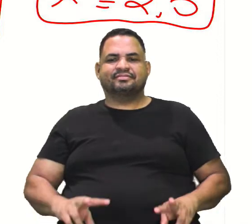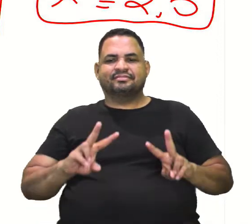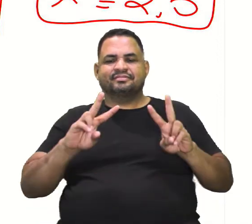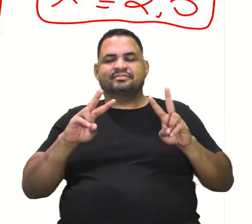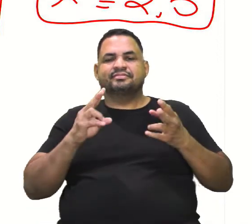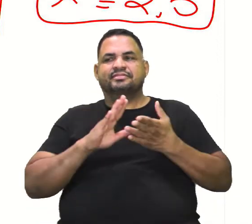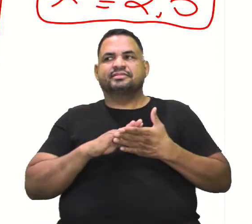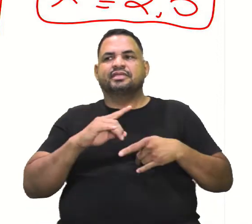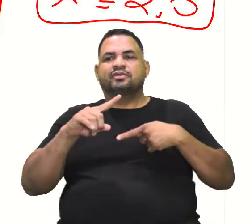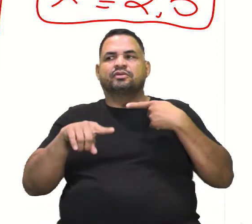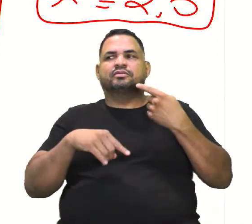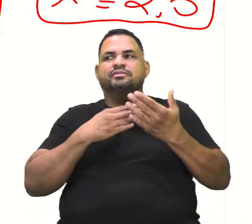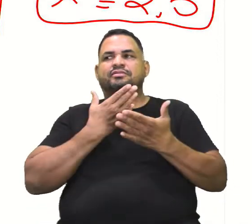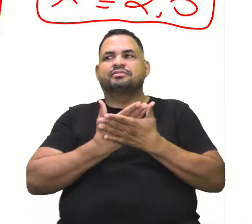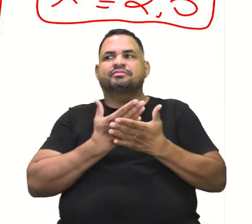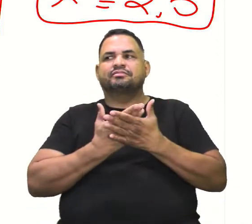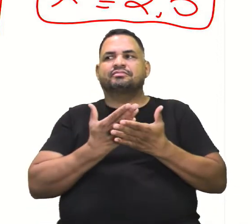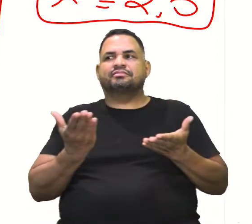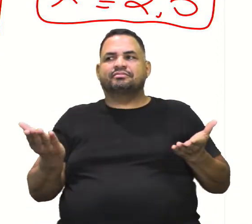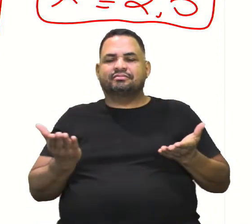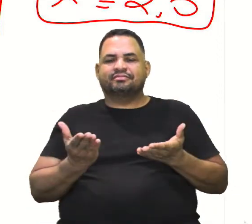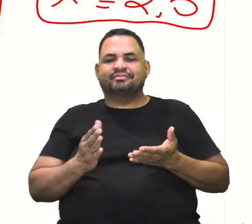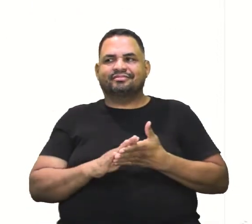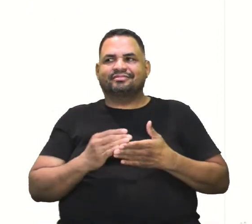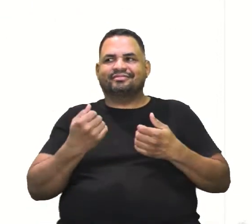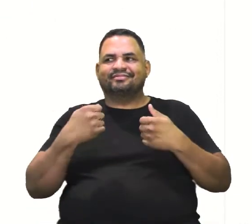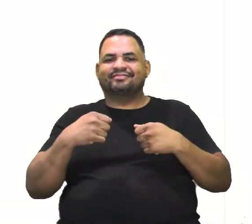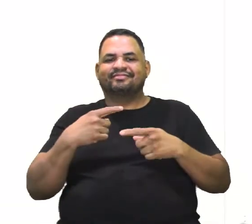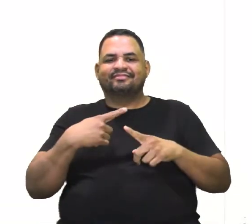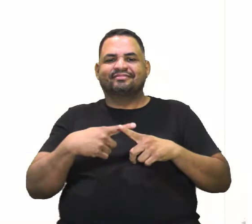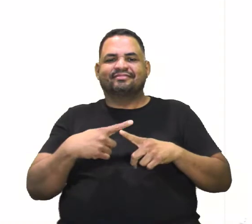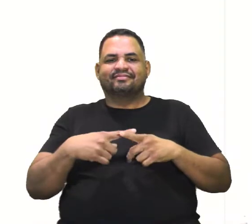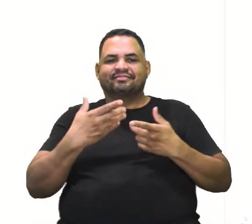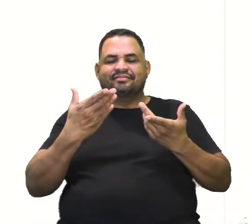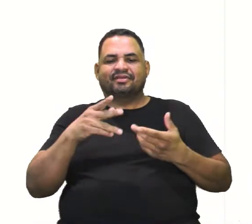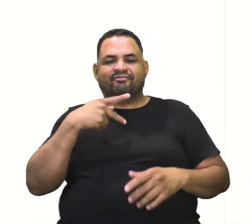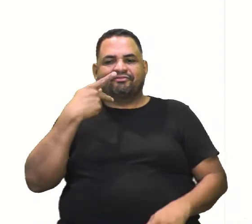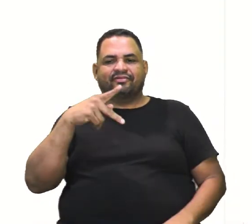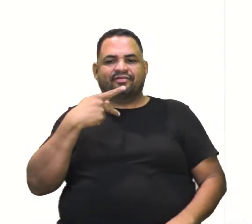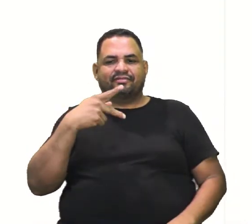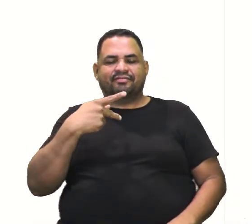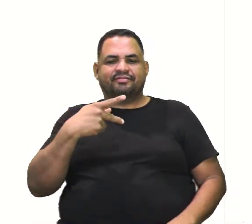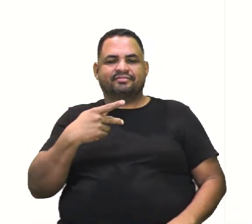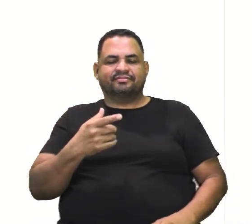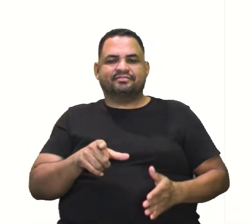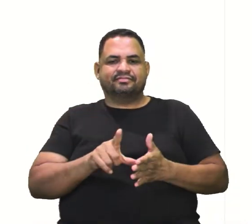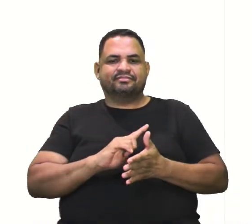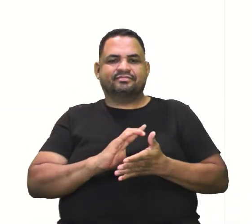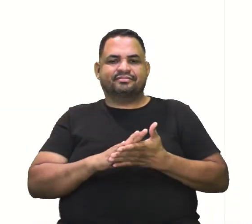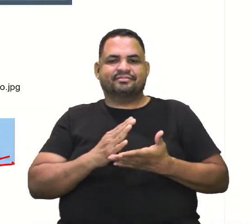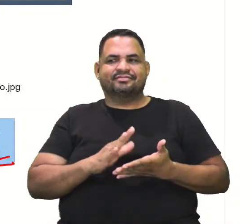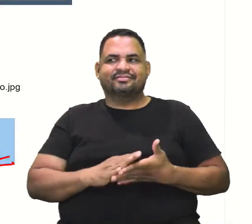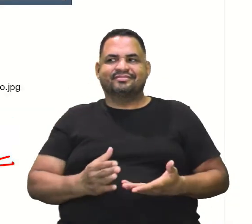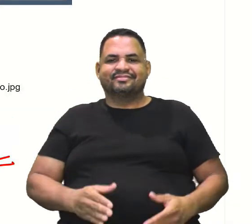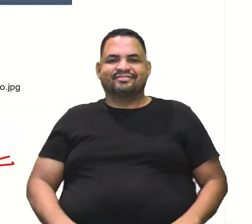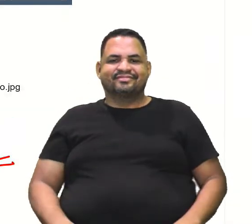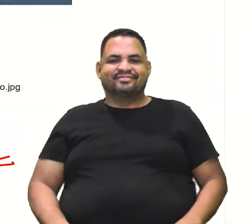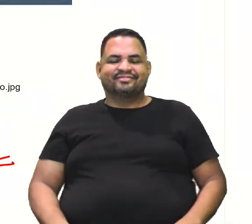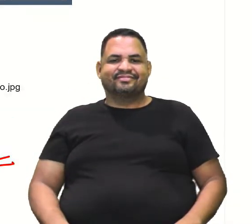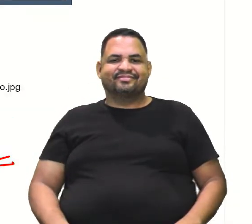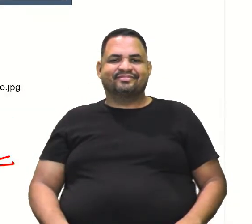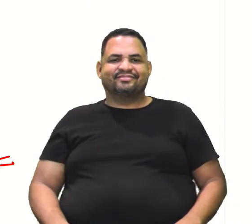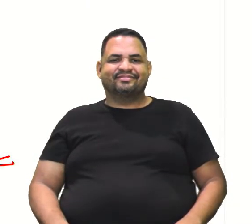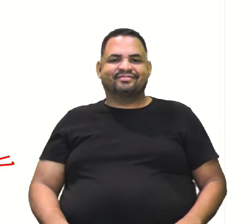da próxima aula, né? Aham, mas a gente ia dar Porque aqui foi falado aqui anteriormente, né? Antes do Amor Está no Ar,